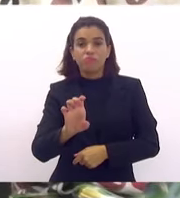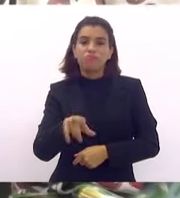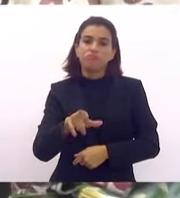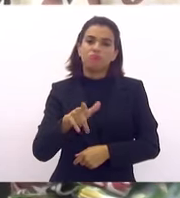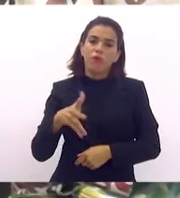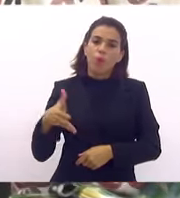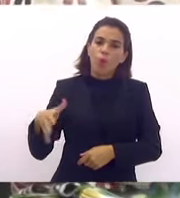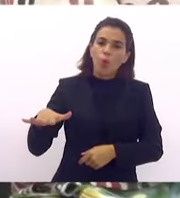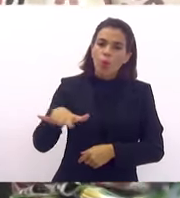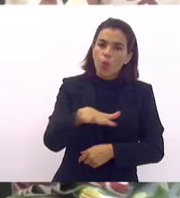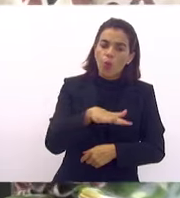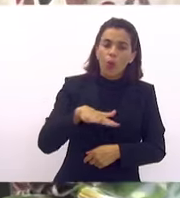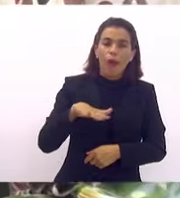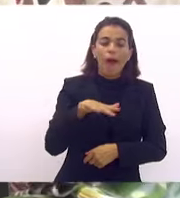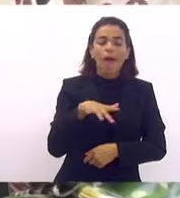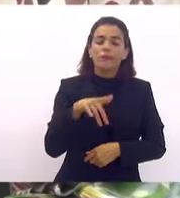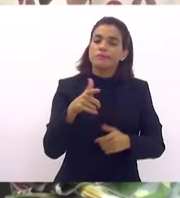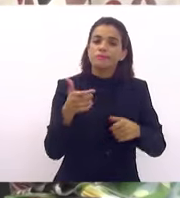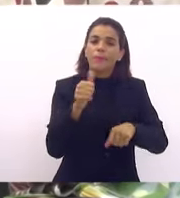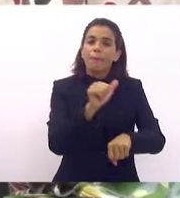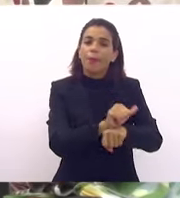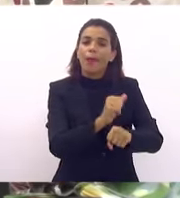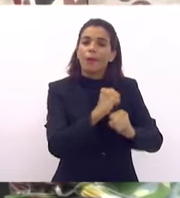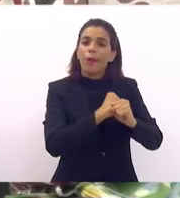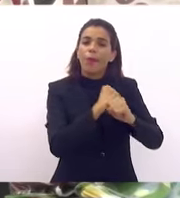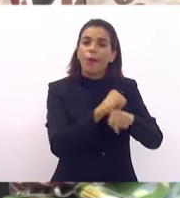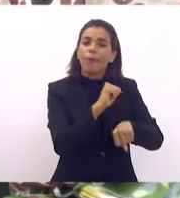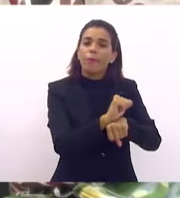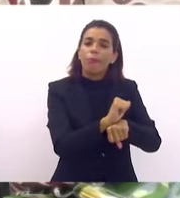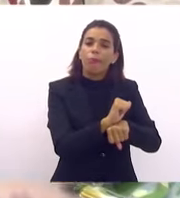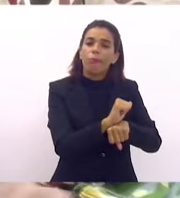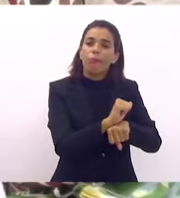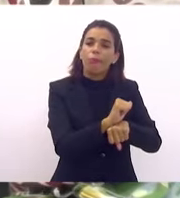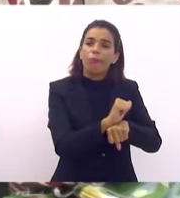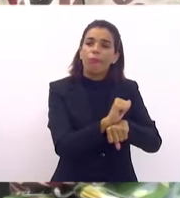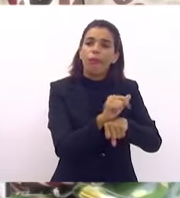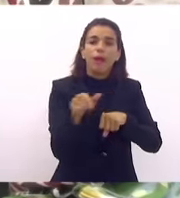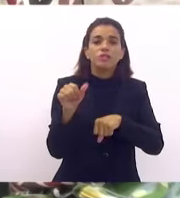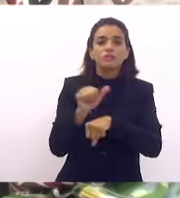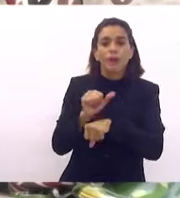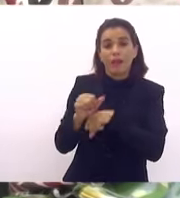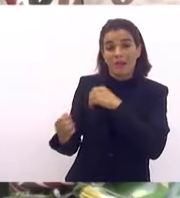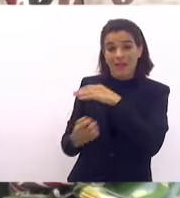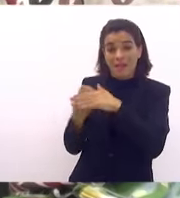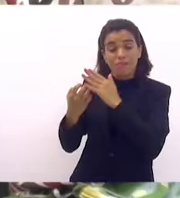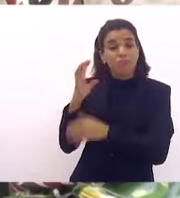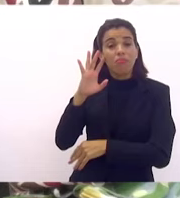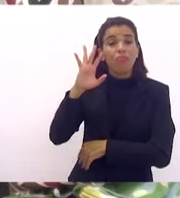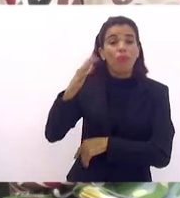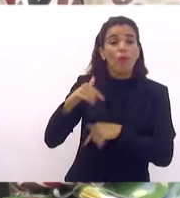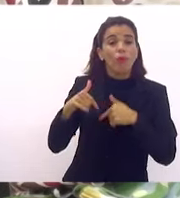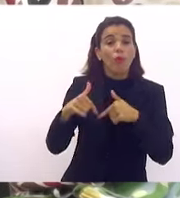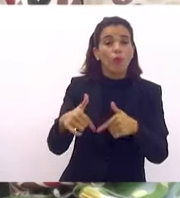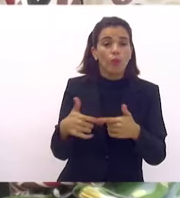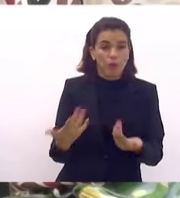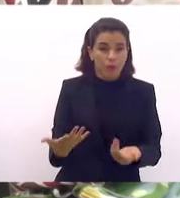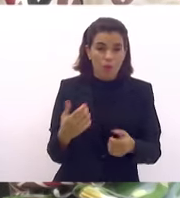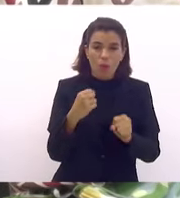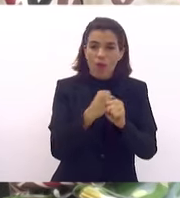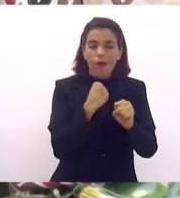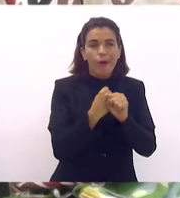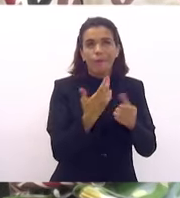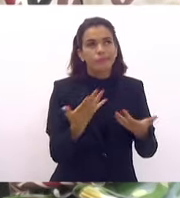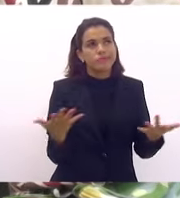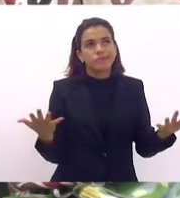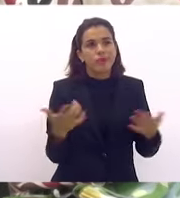Iguaçu, está parada, aguardando a Águas do Rio decidir o que vai fazer, e a obra é simplesmente uma obra de,